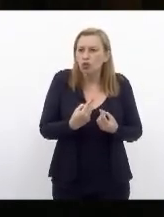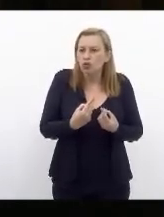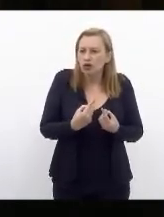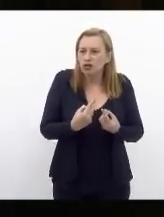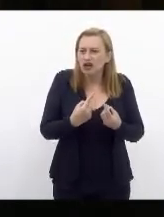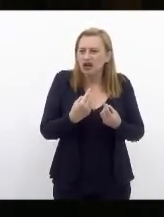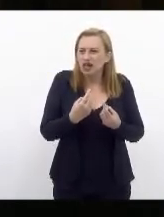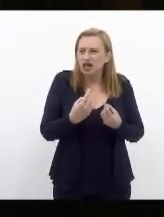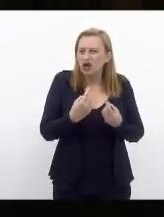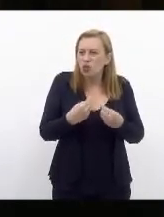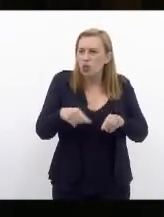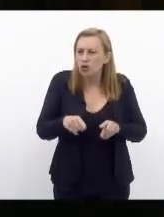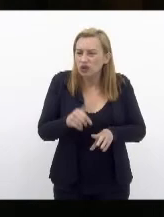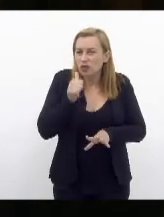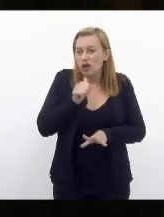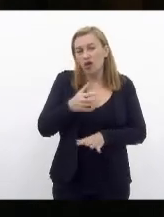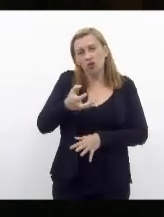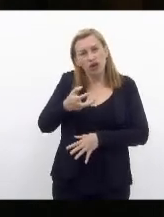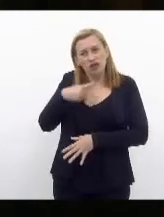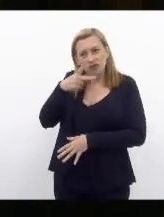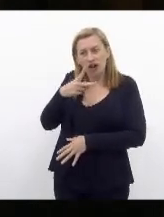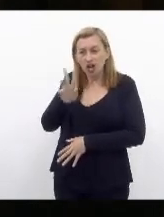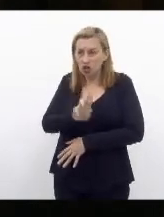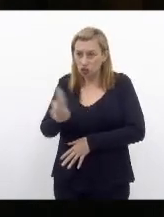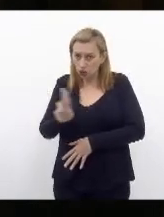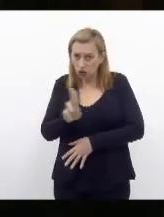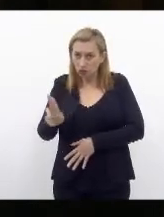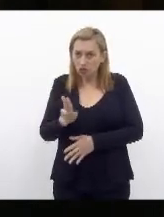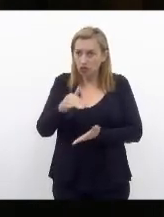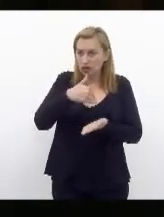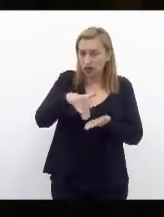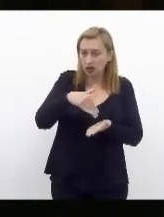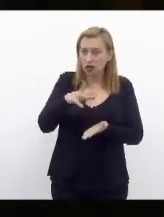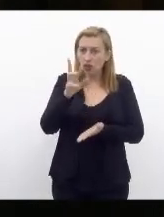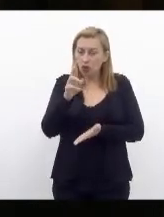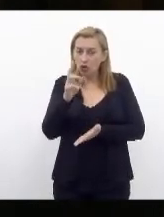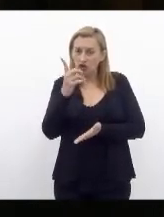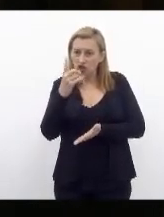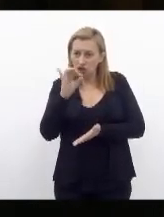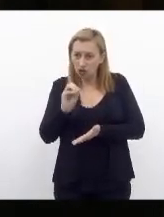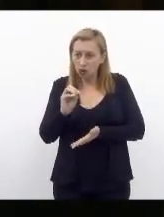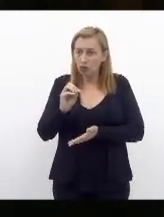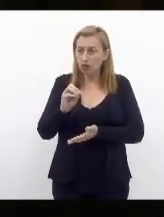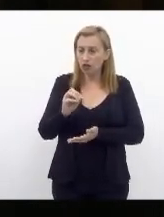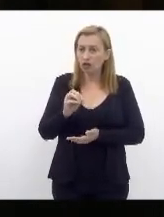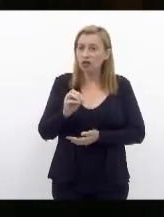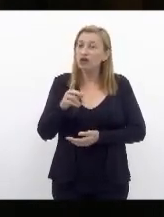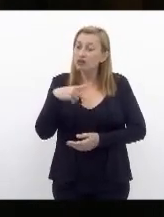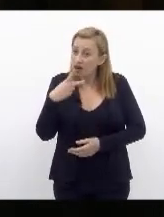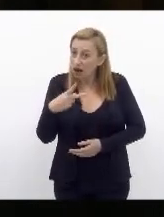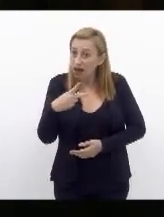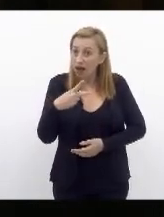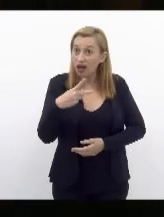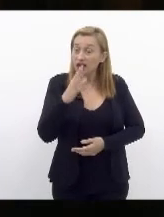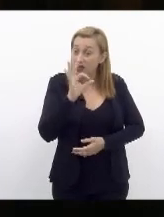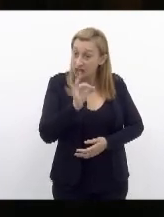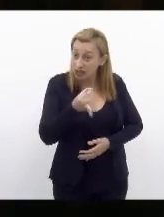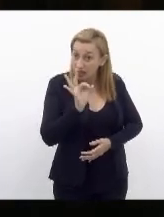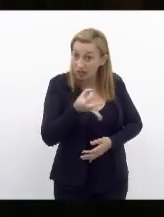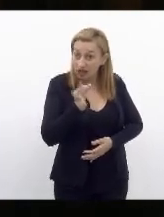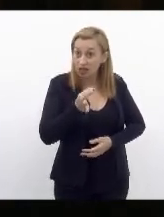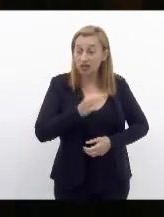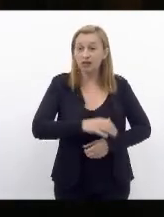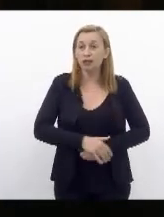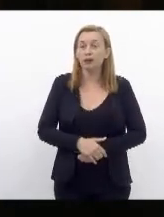às mulheres. Então, eu quero aqui, em nome do secretário Rodrigo Bacelar, fazer um desagravo, sair em defesa veemente do secretário